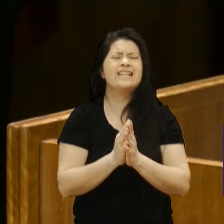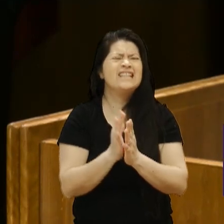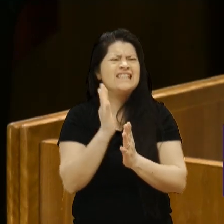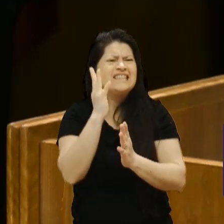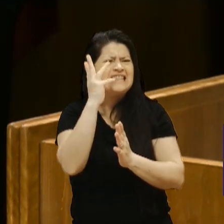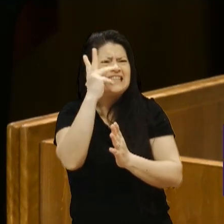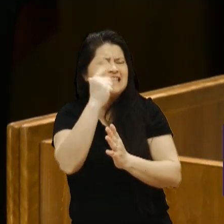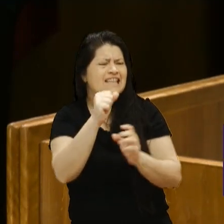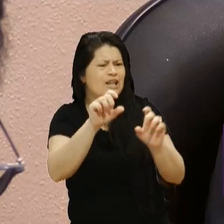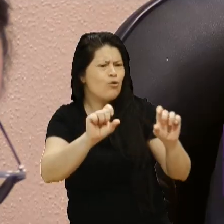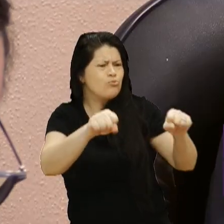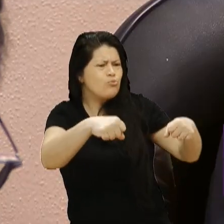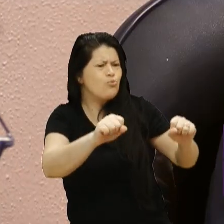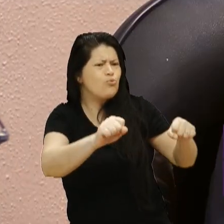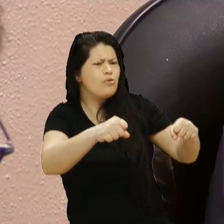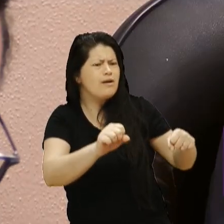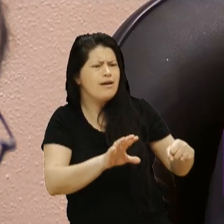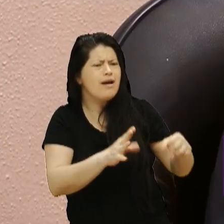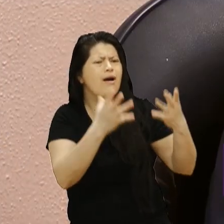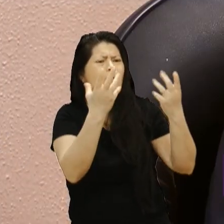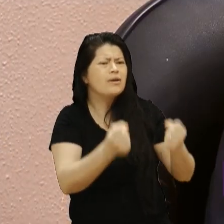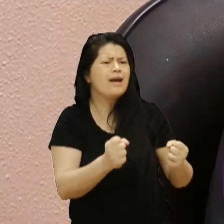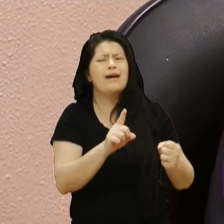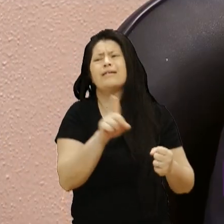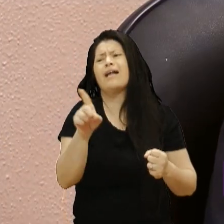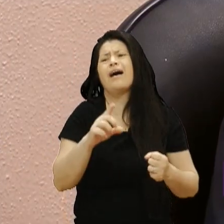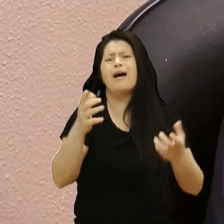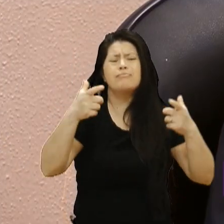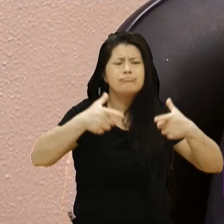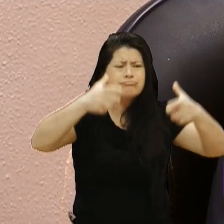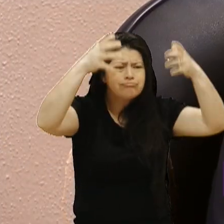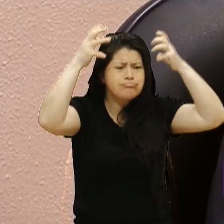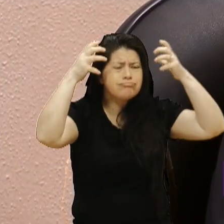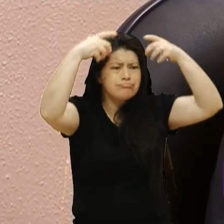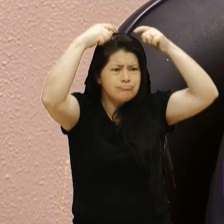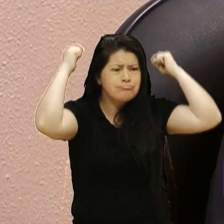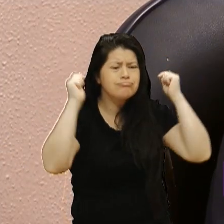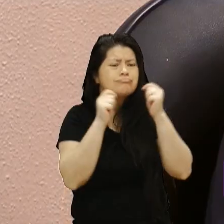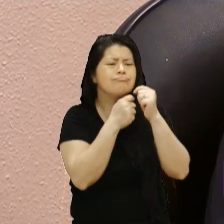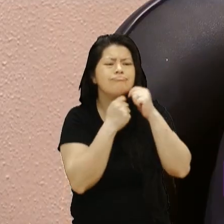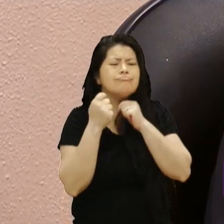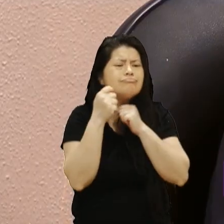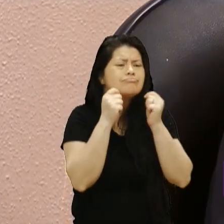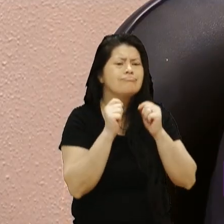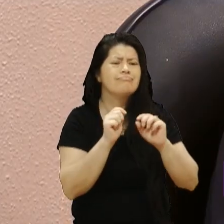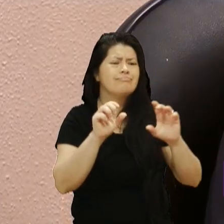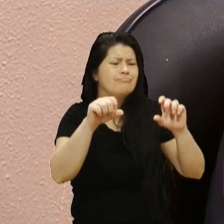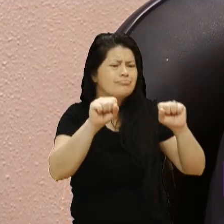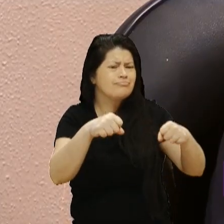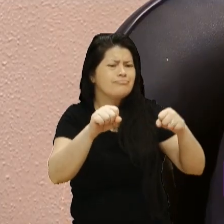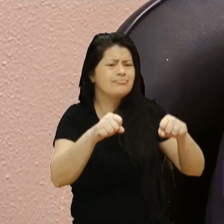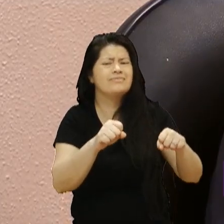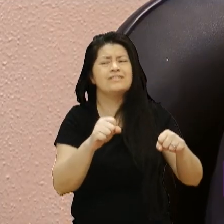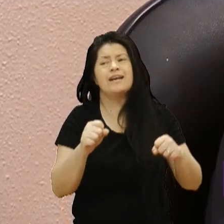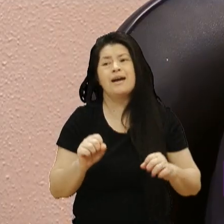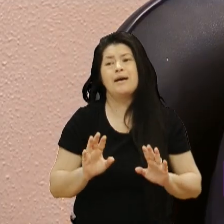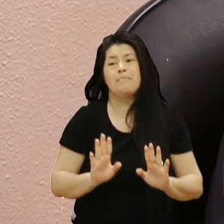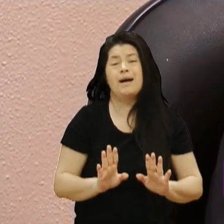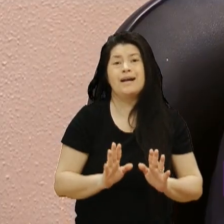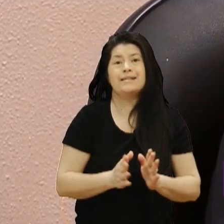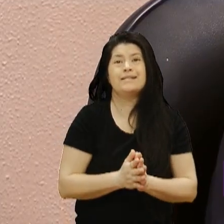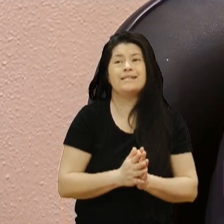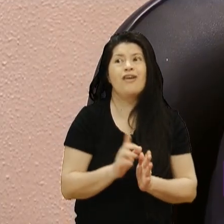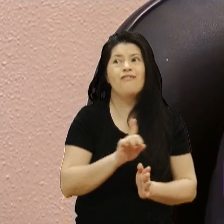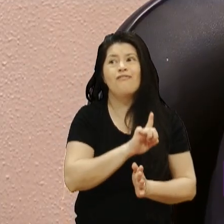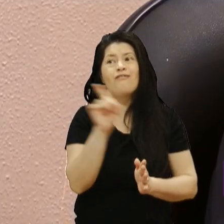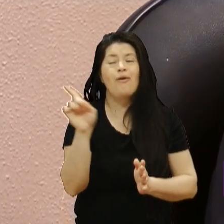linda. E eu queria ir, meu pai não tinha dinheiro para comprar capacete, não tinha capacete, naquele momento tinha moto. E ele resolveu ir comigo lá na